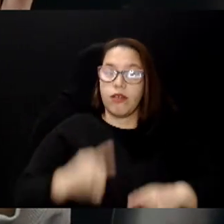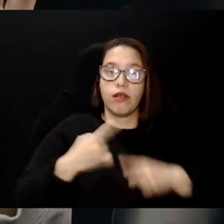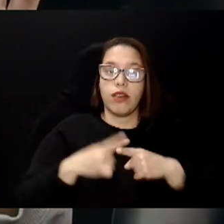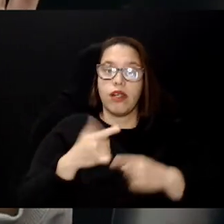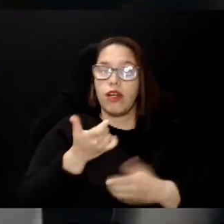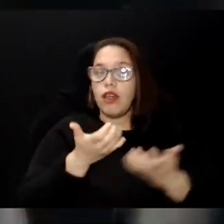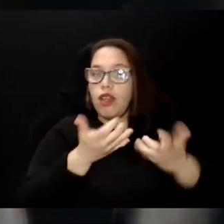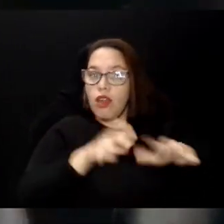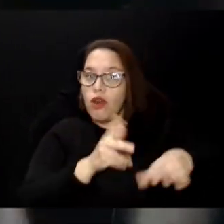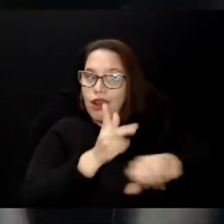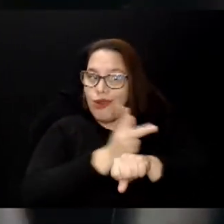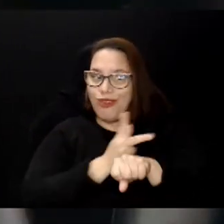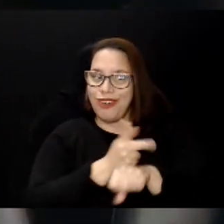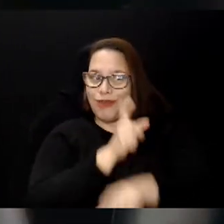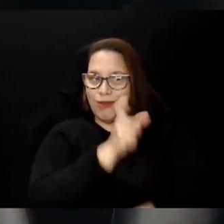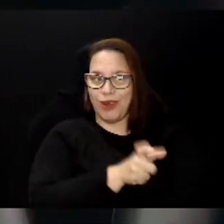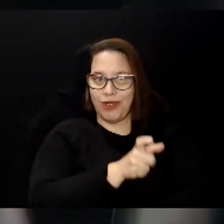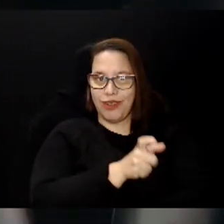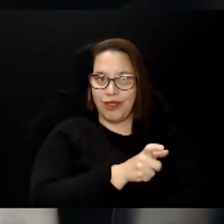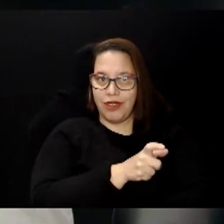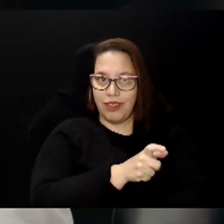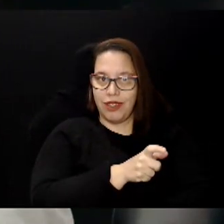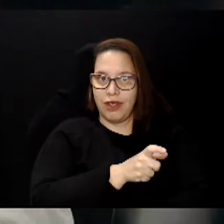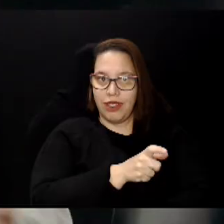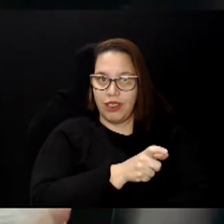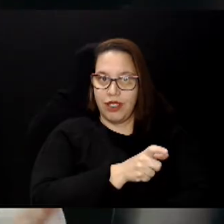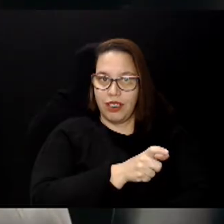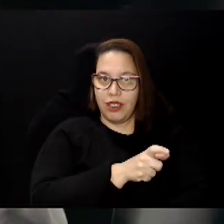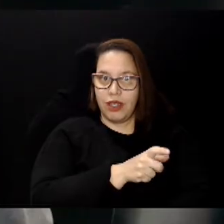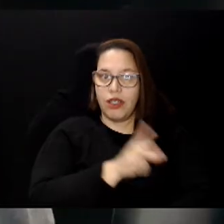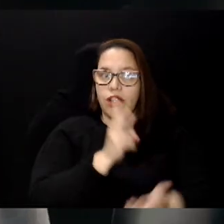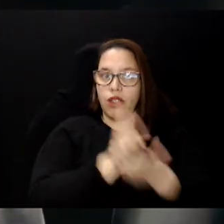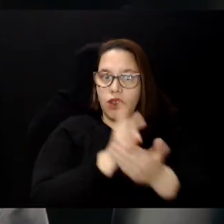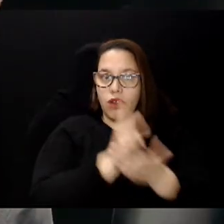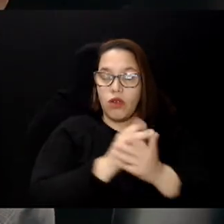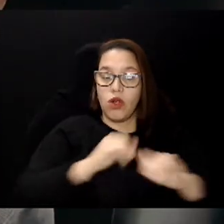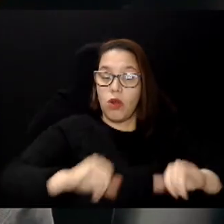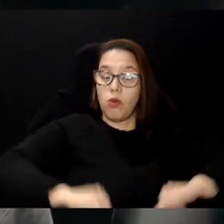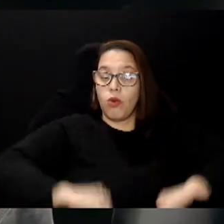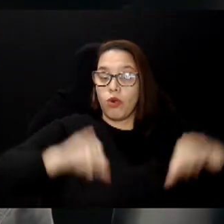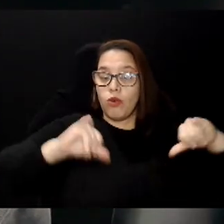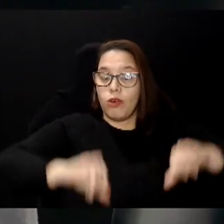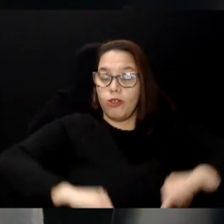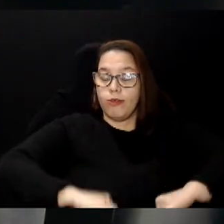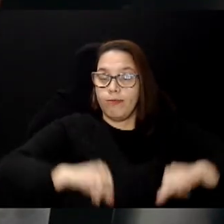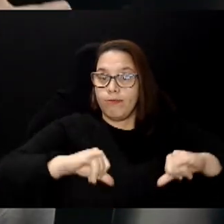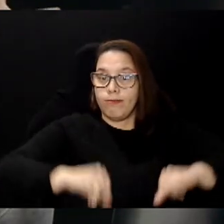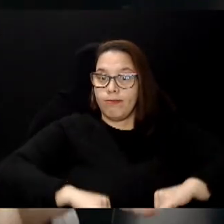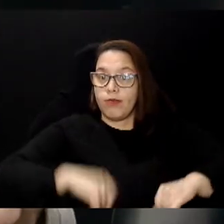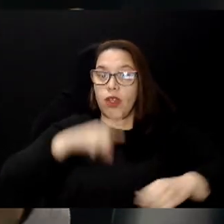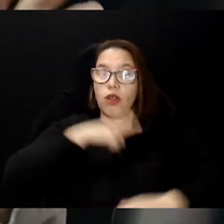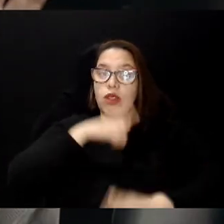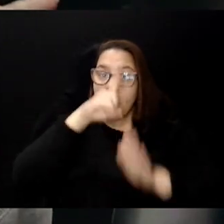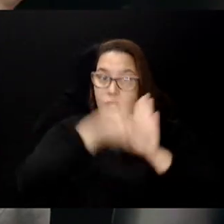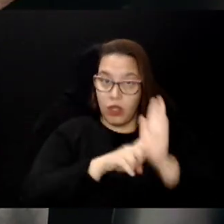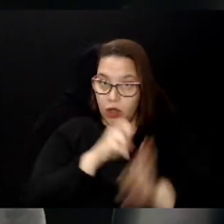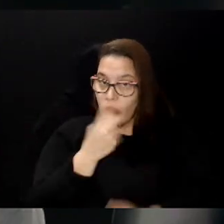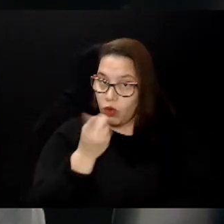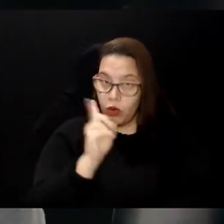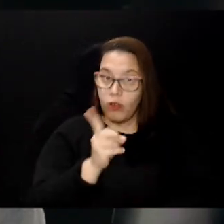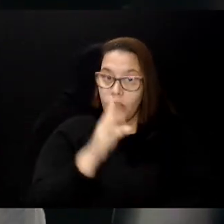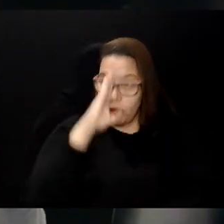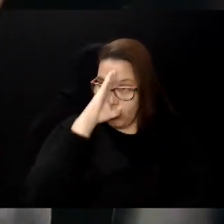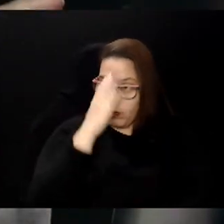alguém. Eu quero manter o meu sofrimento. Eu tenho esse direito ou não? Porque eu tenho certeza